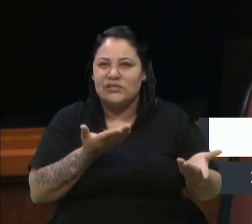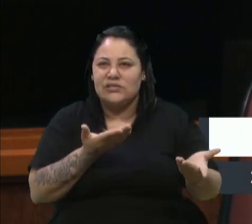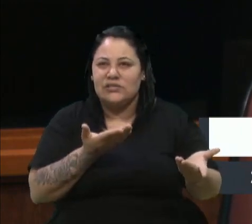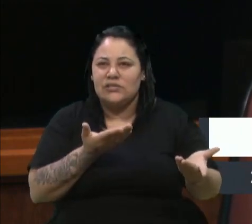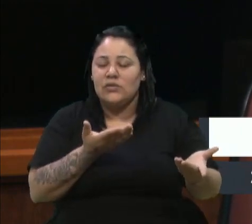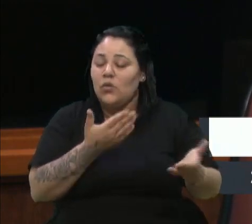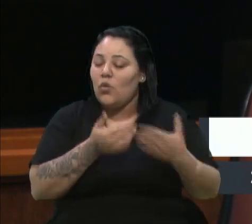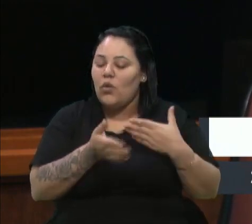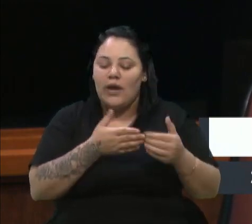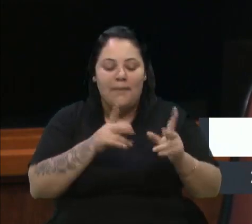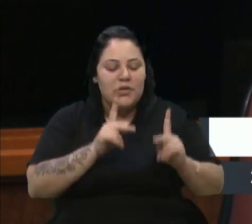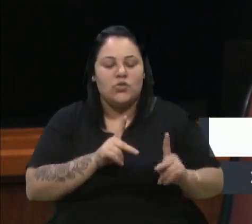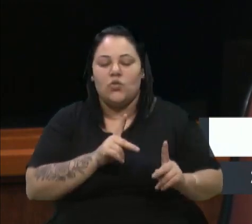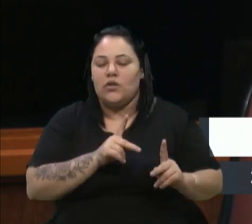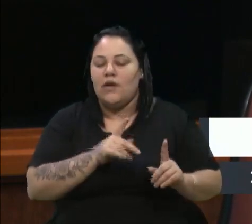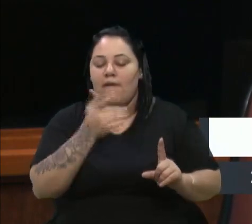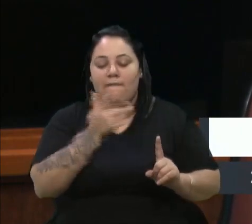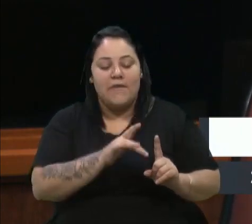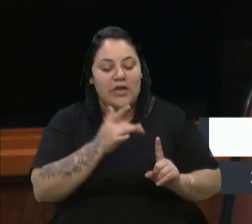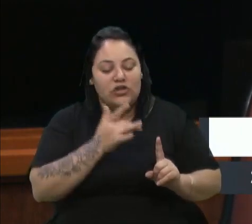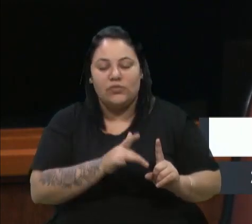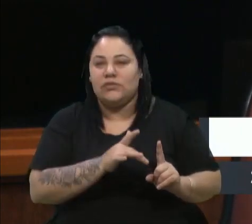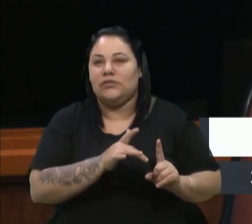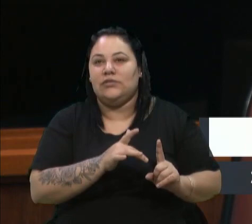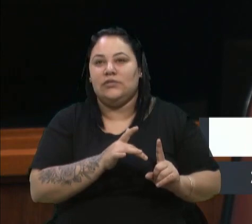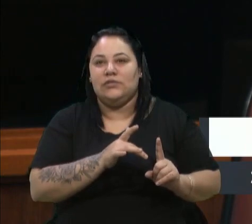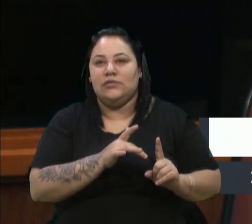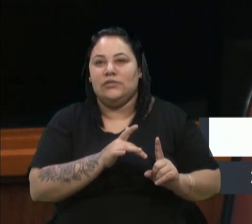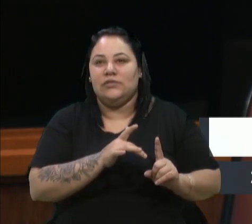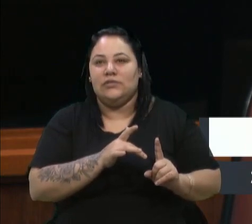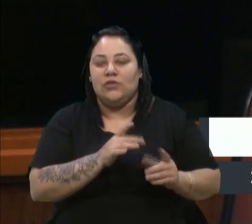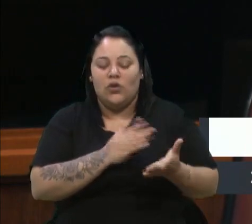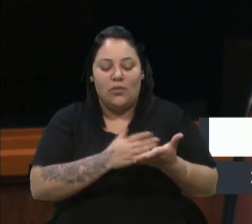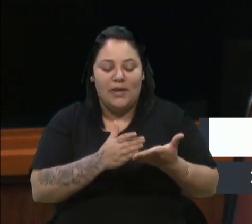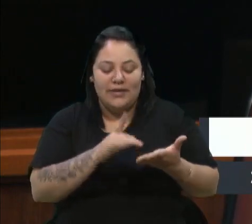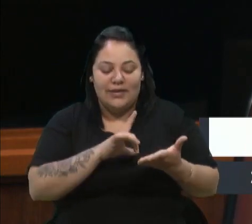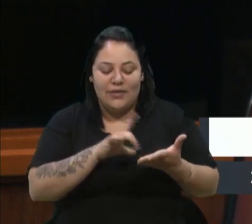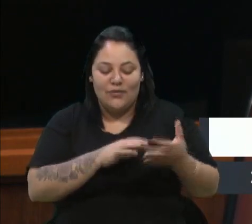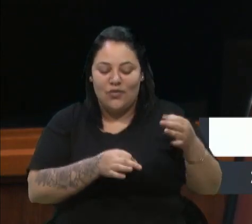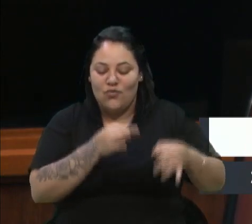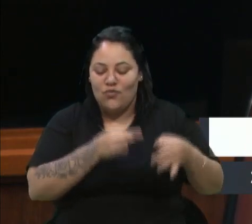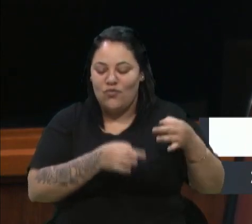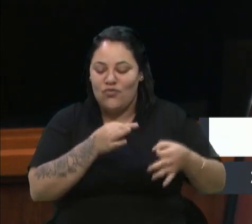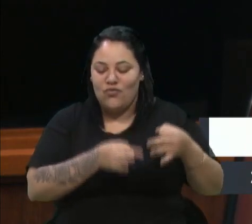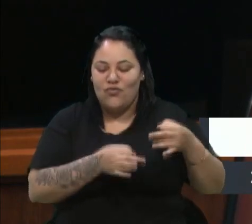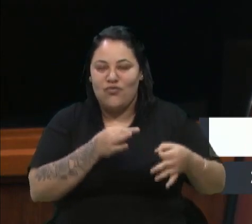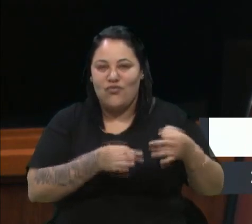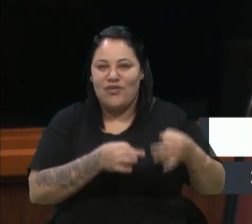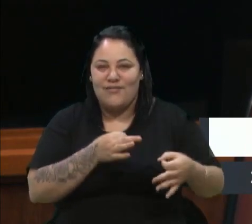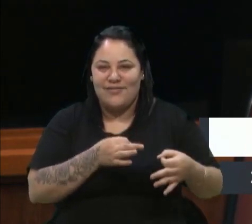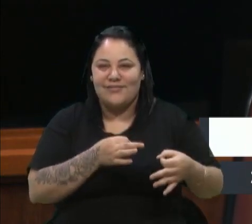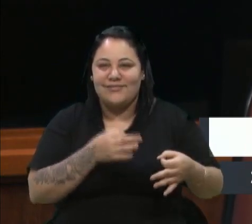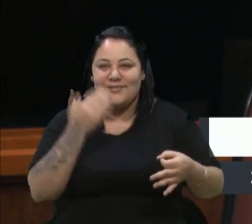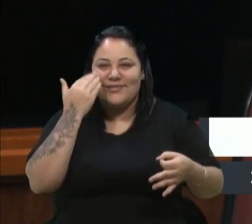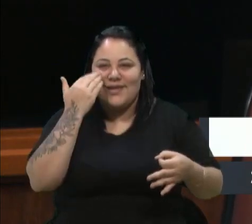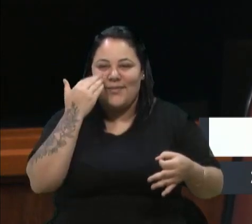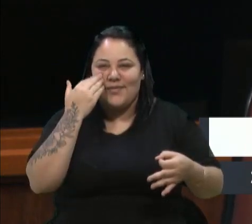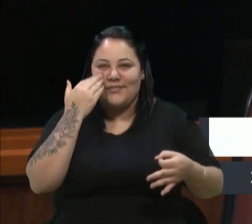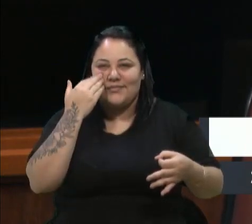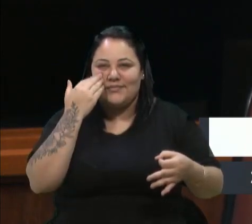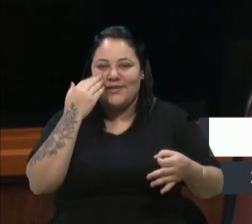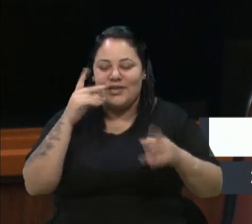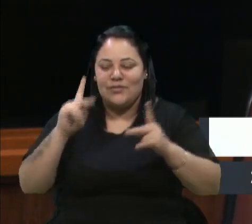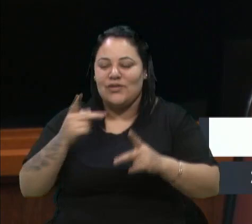ou aquela pessoa que foi vítima, novamente passa a ser julgada. Tem muitas que passam, ficam com aquele trauma e